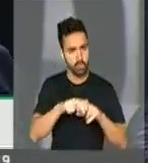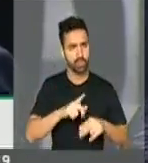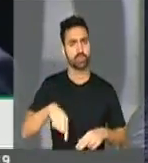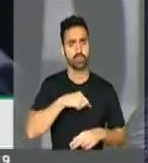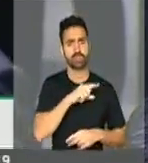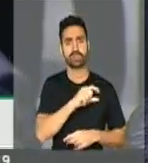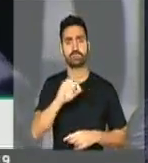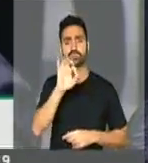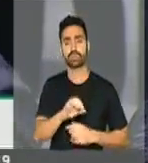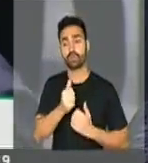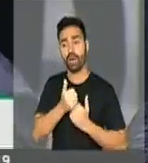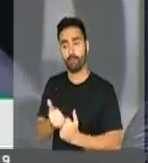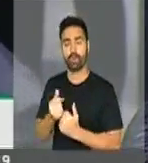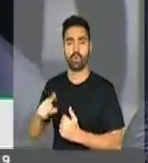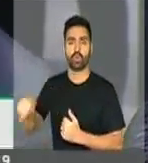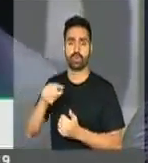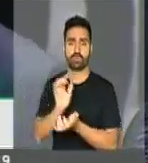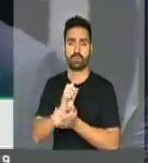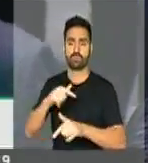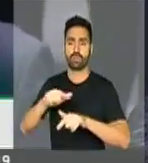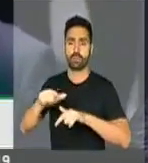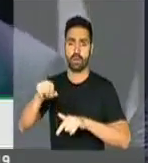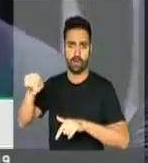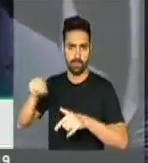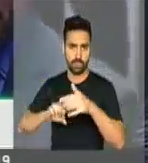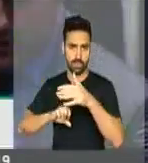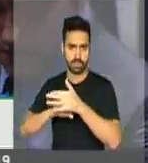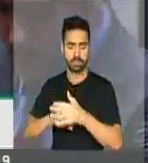aos trabalhadores da Nuclep. Obrigado. Senhor presidente, para orientar...